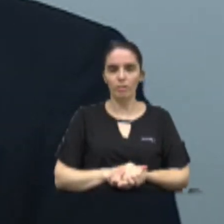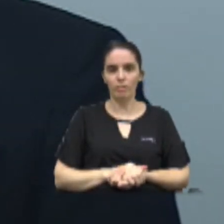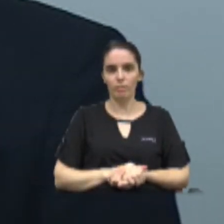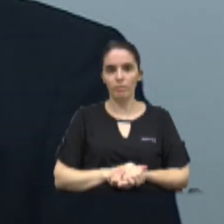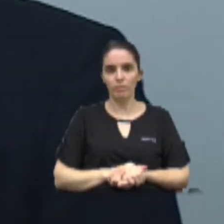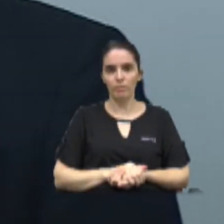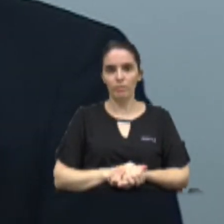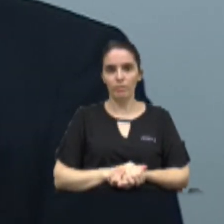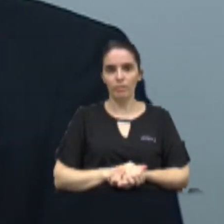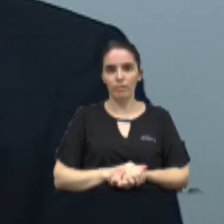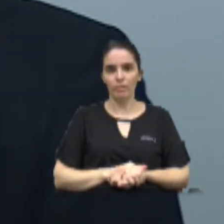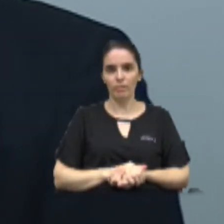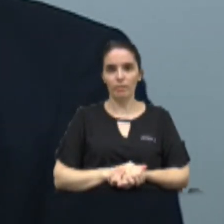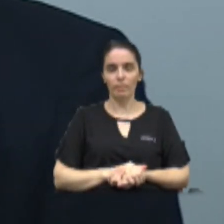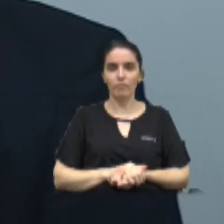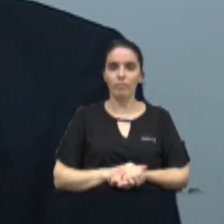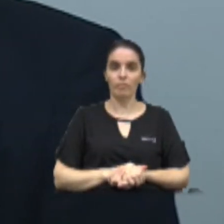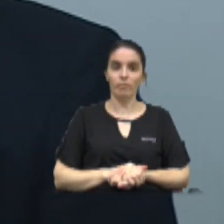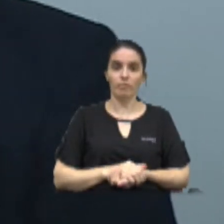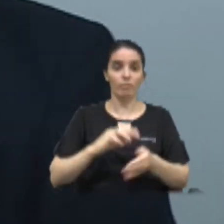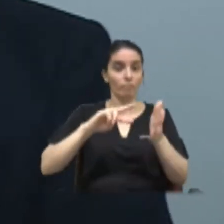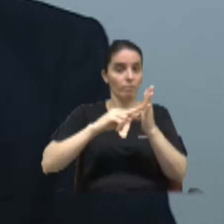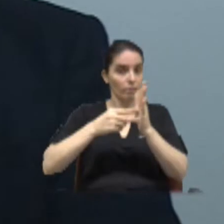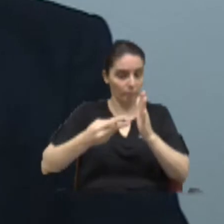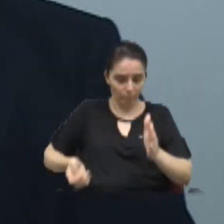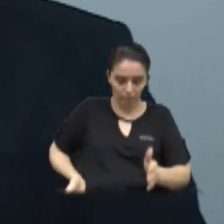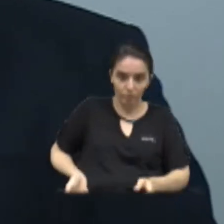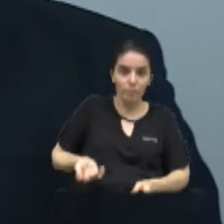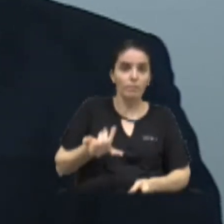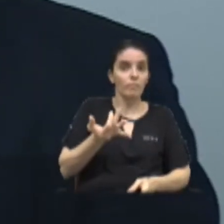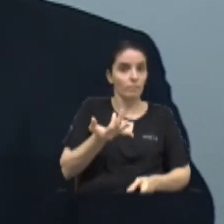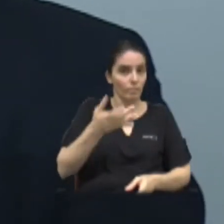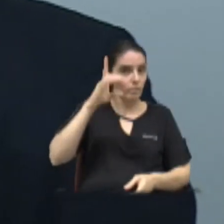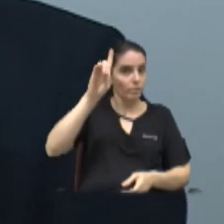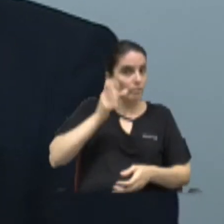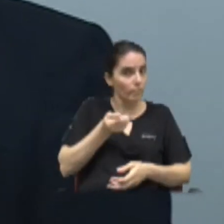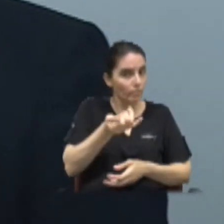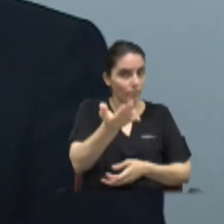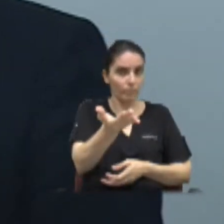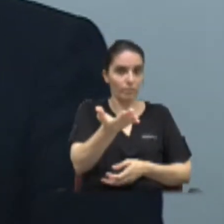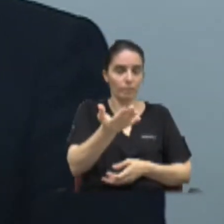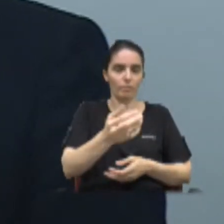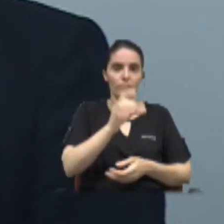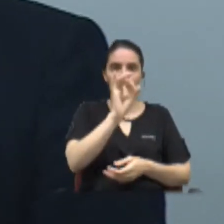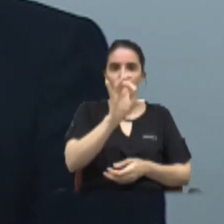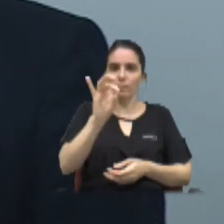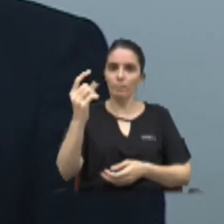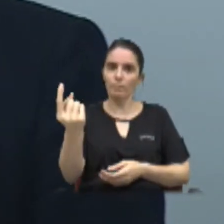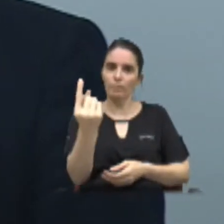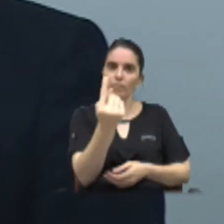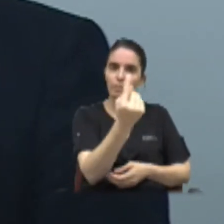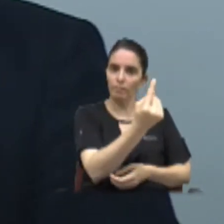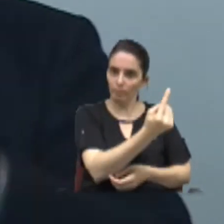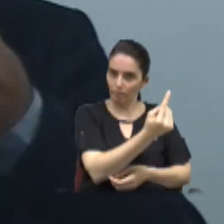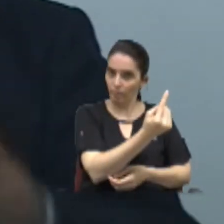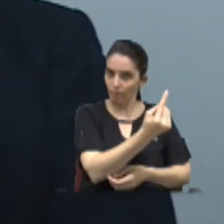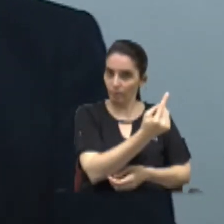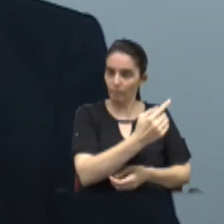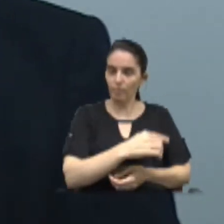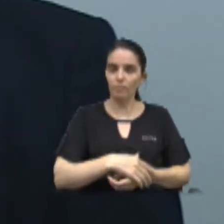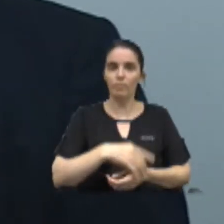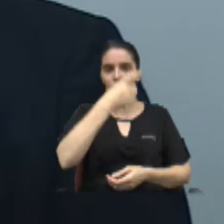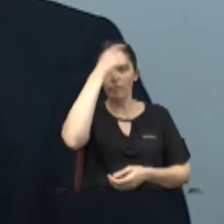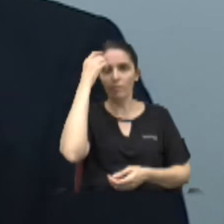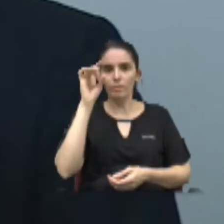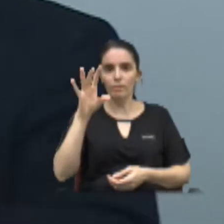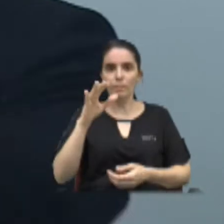coragem. Isso é um dom que Deus deu a cada um de vocês, e eu agradeço